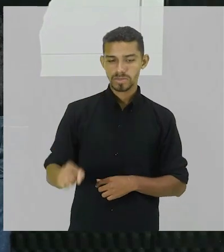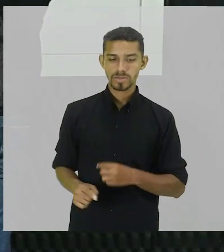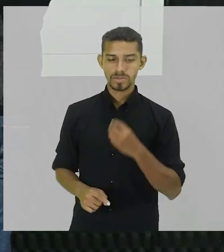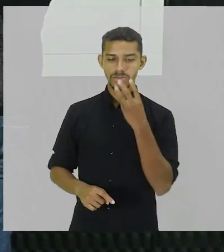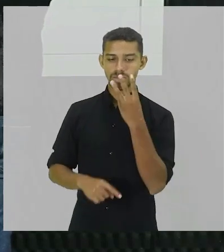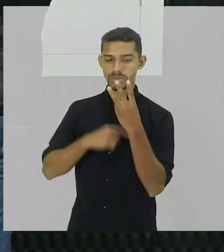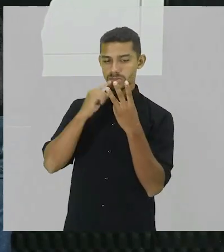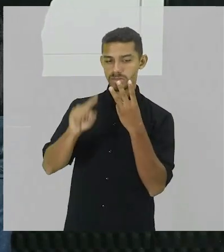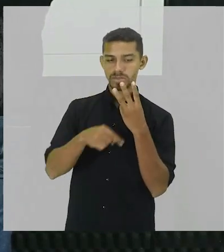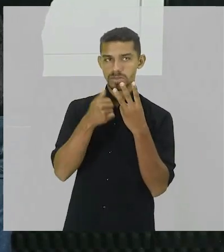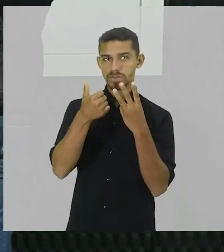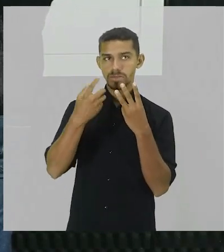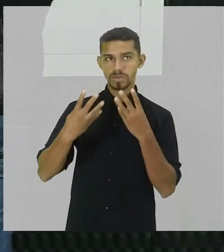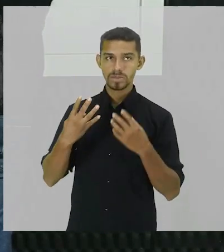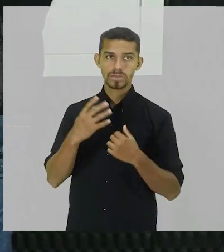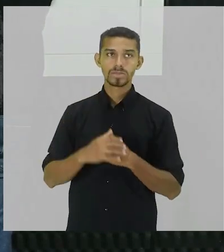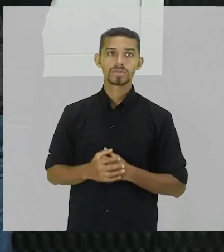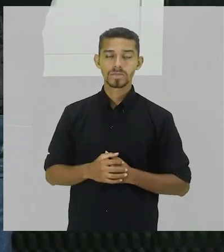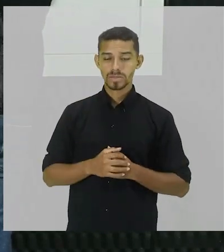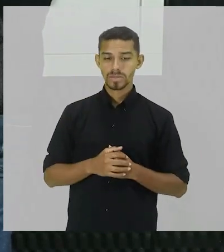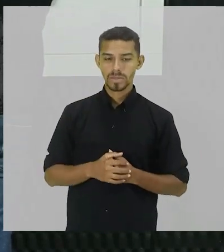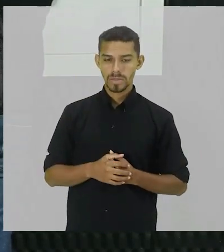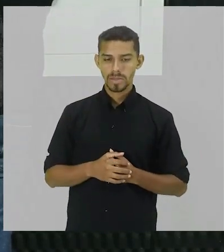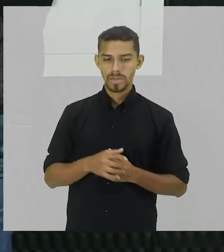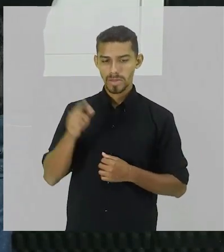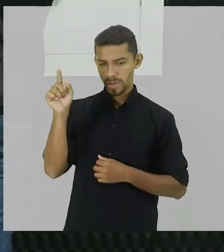multiplicado por π, que é 3,14,